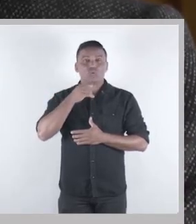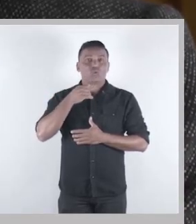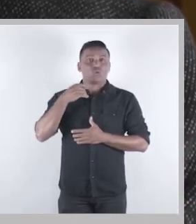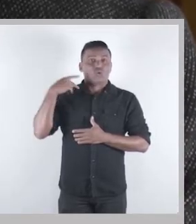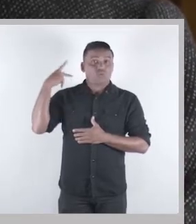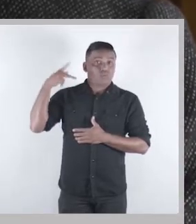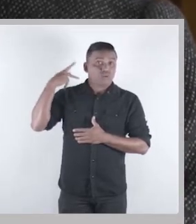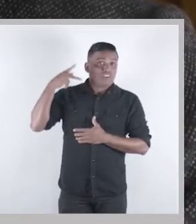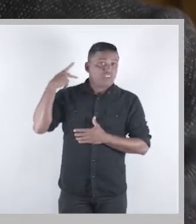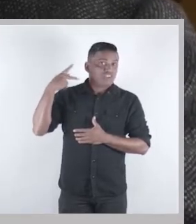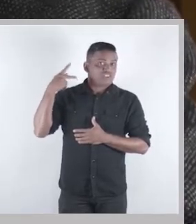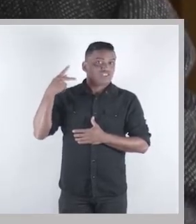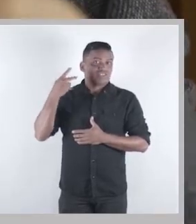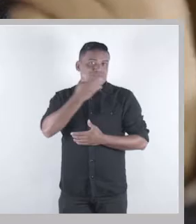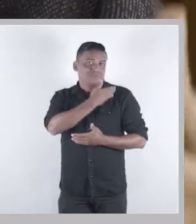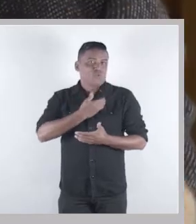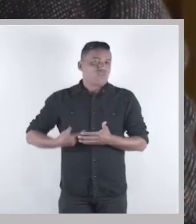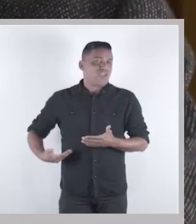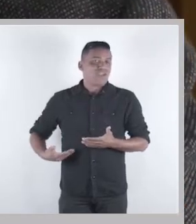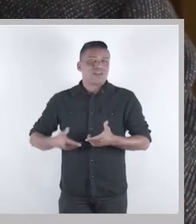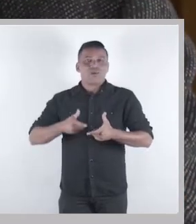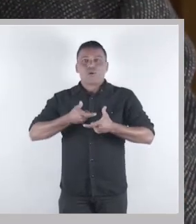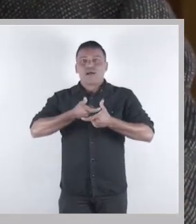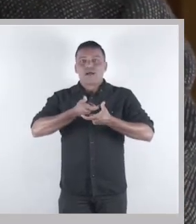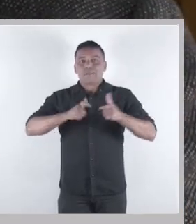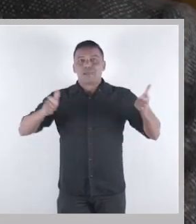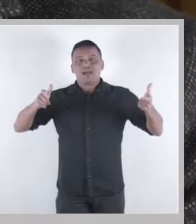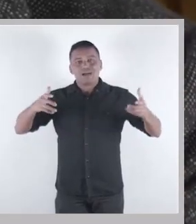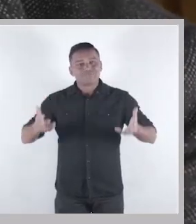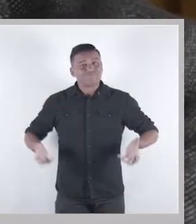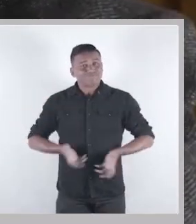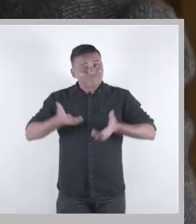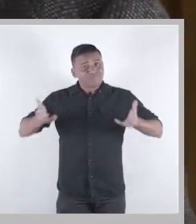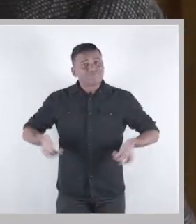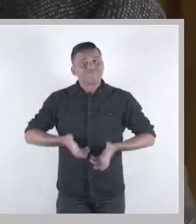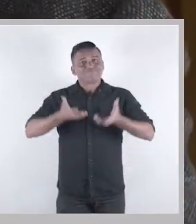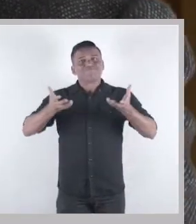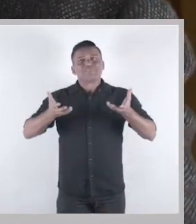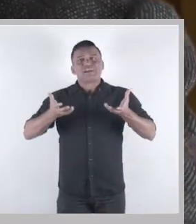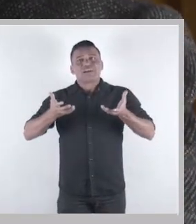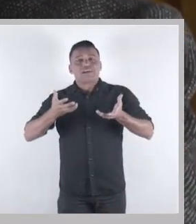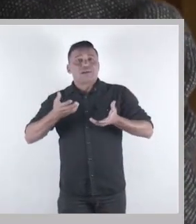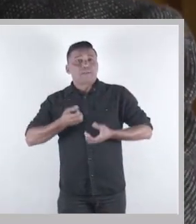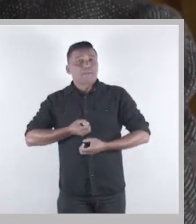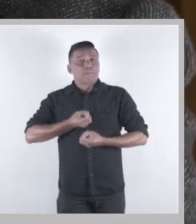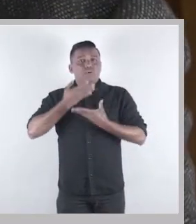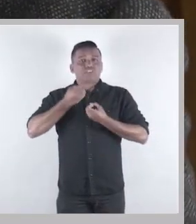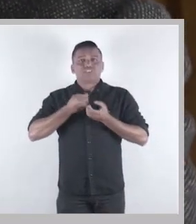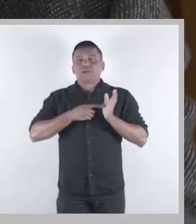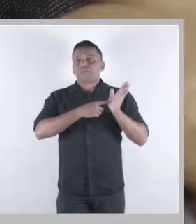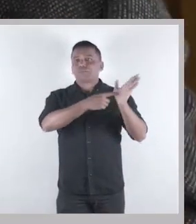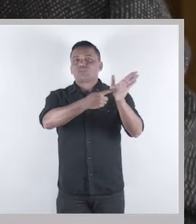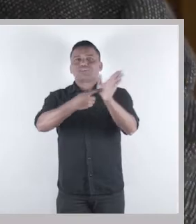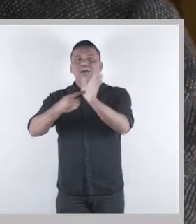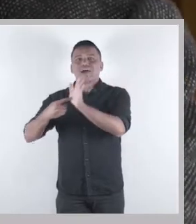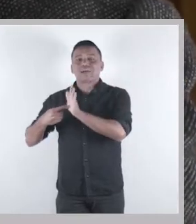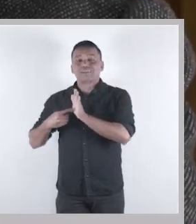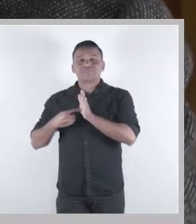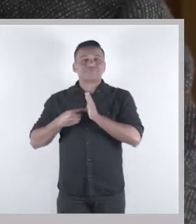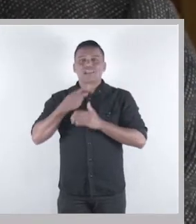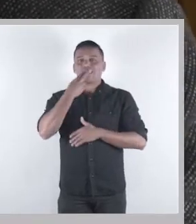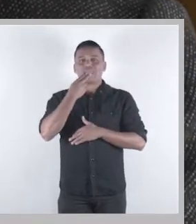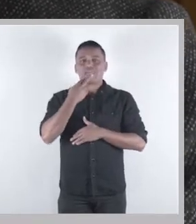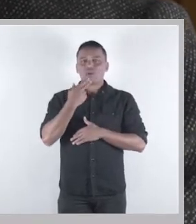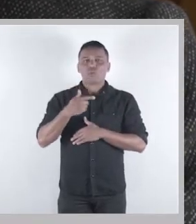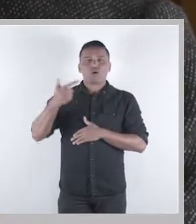trabalho assim de levar essa poesia para outros não sou a língua espanhola né mas para fazer outros trabalhos também na França nos